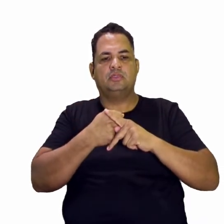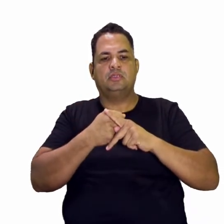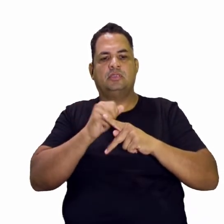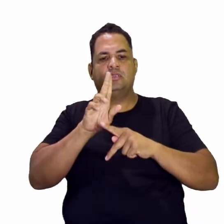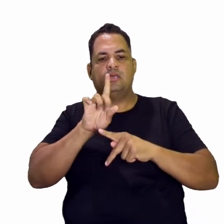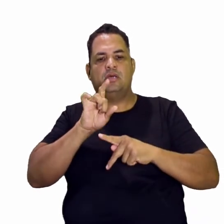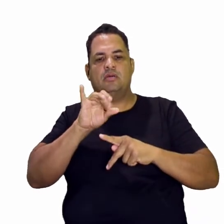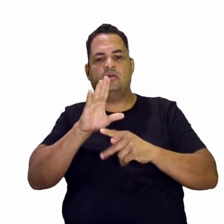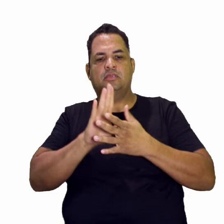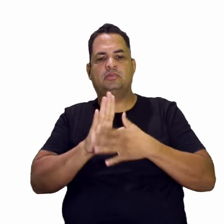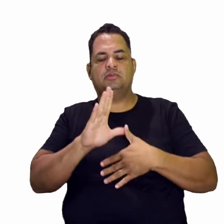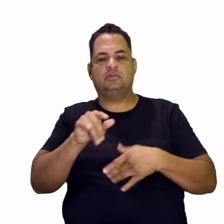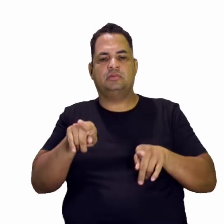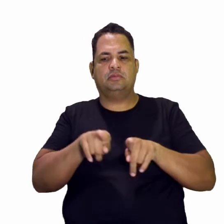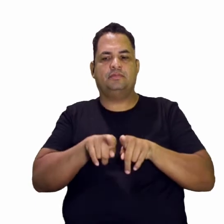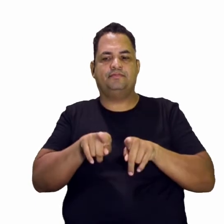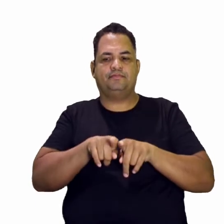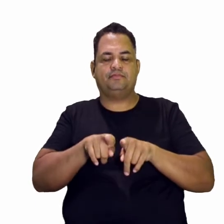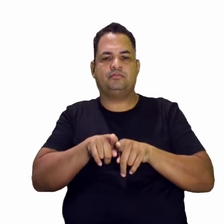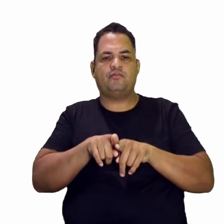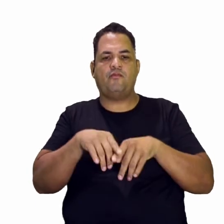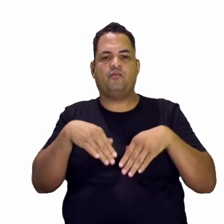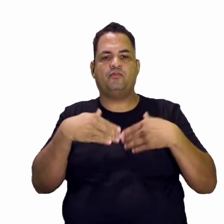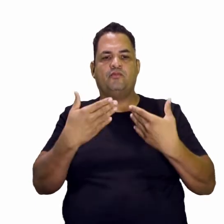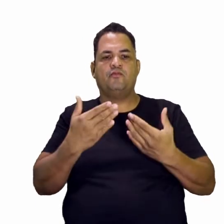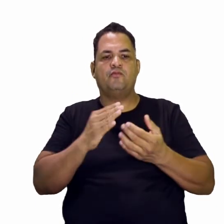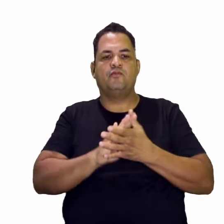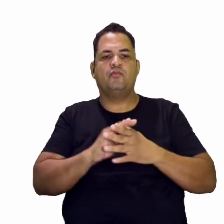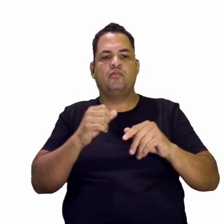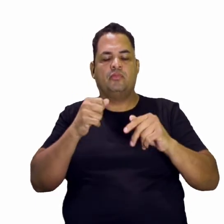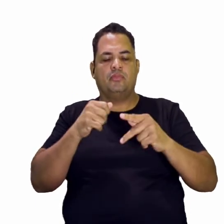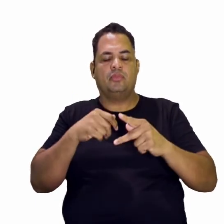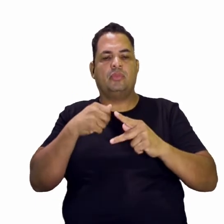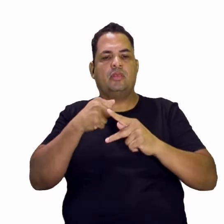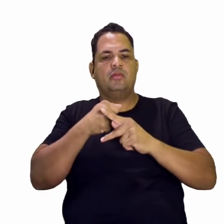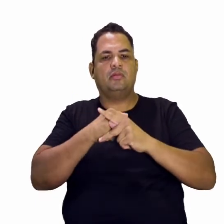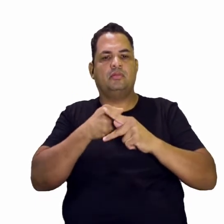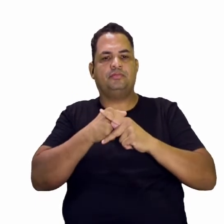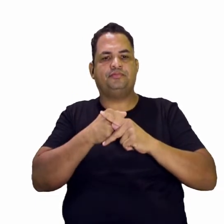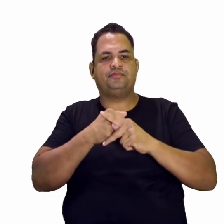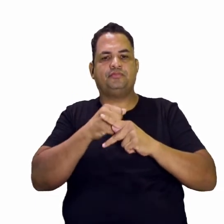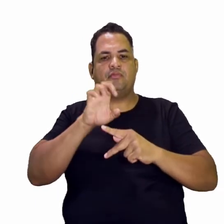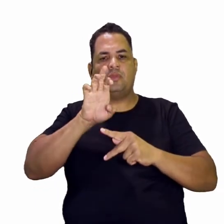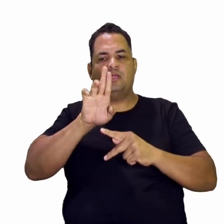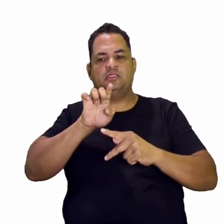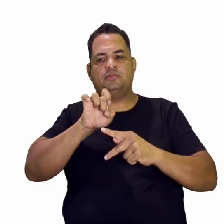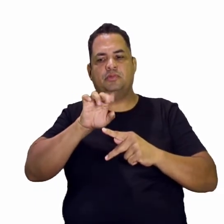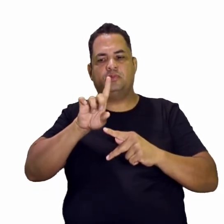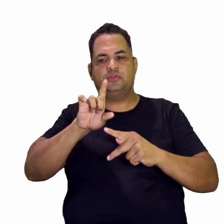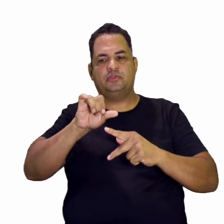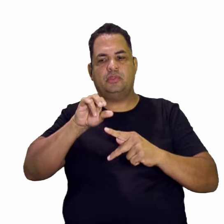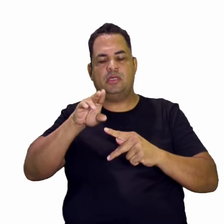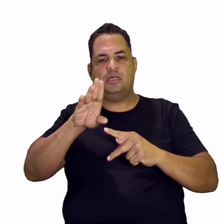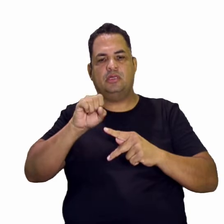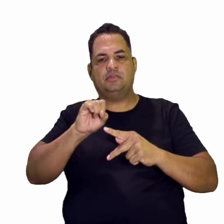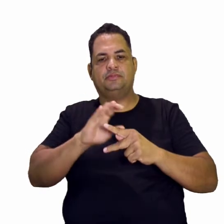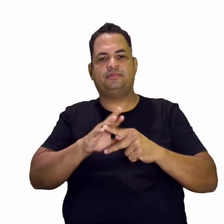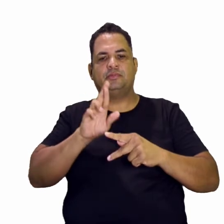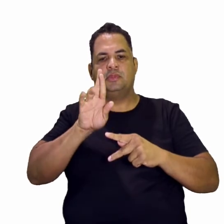Presta atenção e anota isso aí. Quais são os protozoários, então, prof? Os esporozoários,